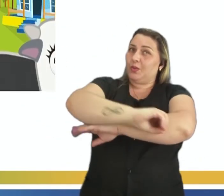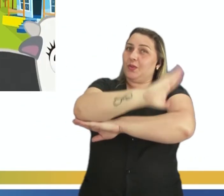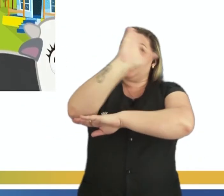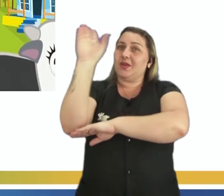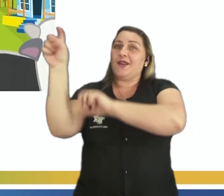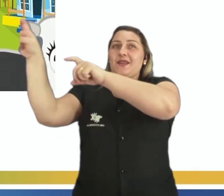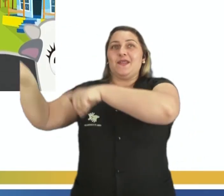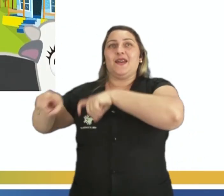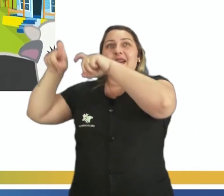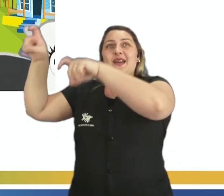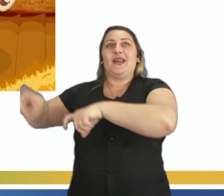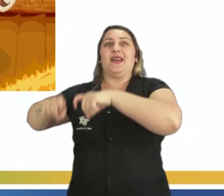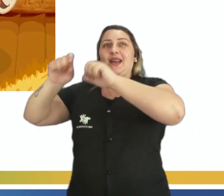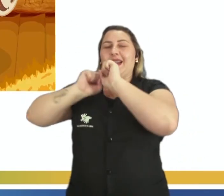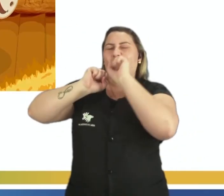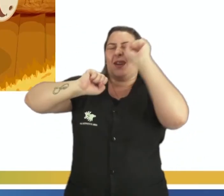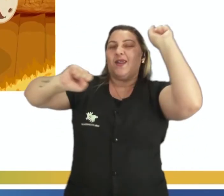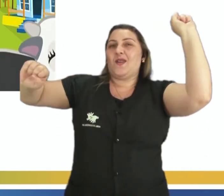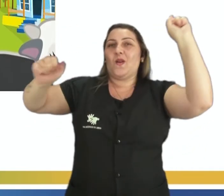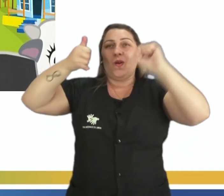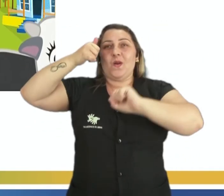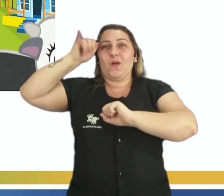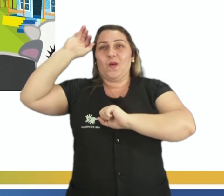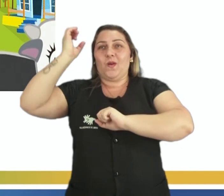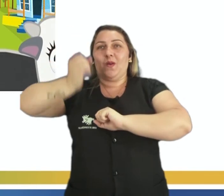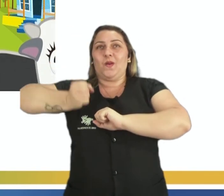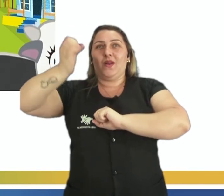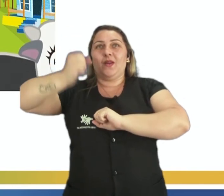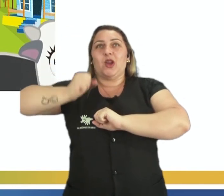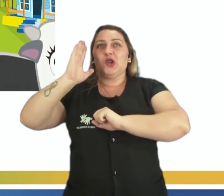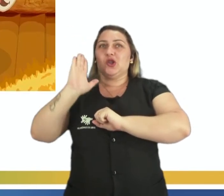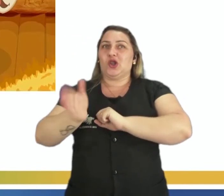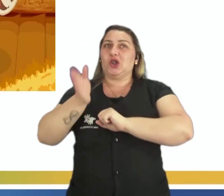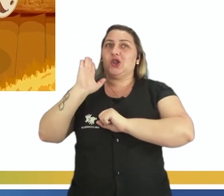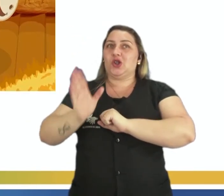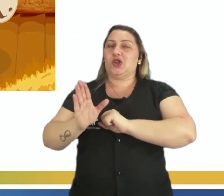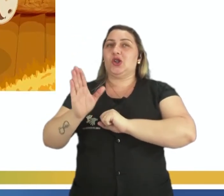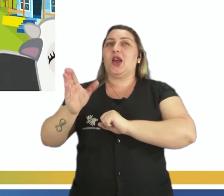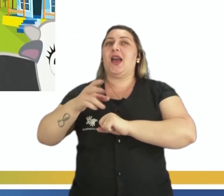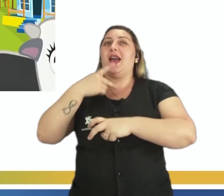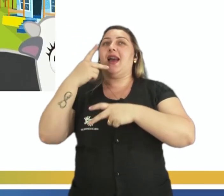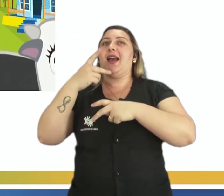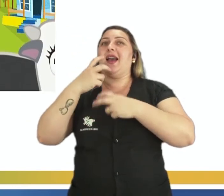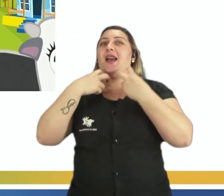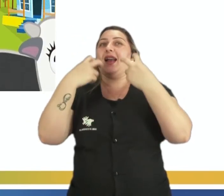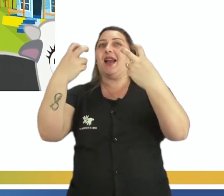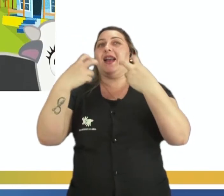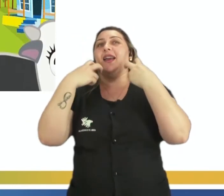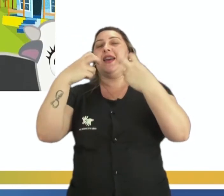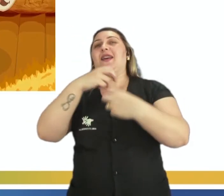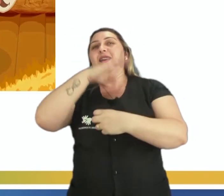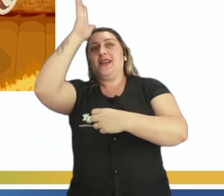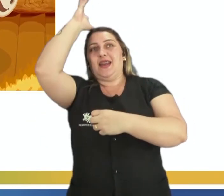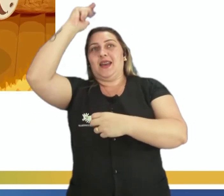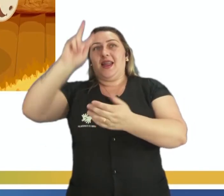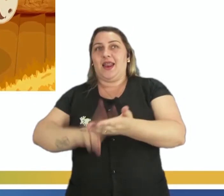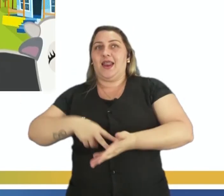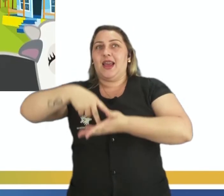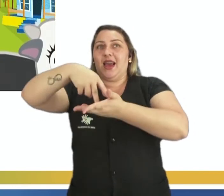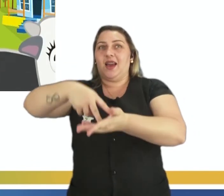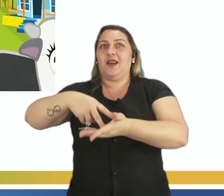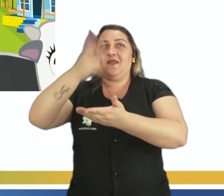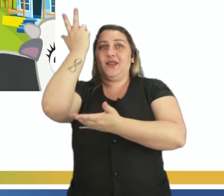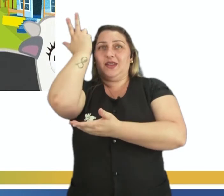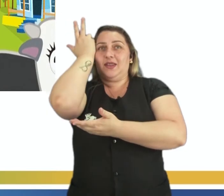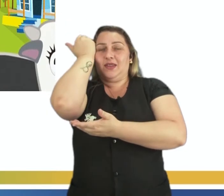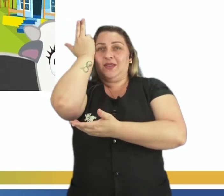na fazendinha. Acorda o bezerro e a vaquinha, que já cocoricou Dona Galinha. Levanta que o cavalo